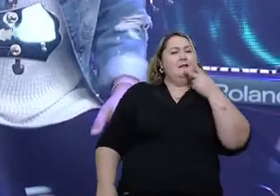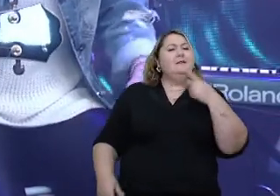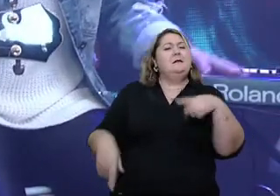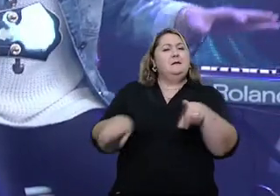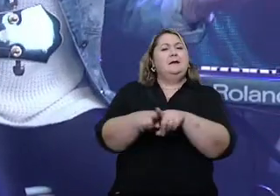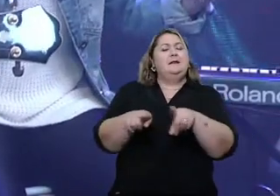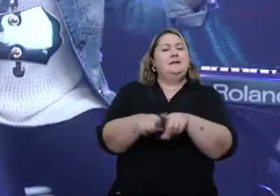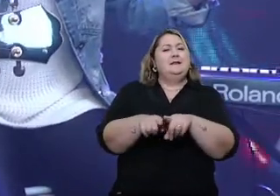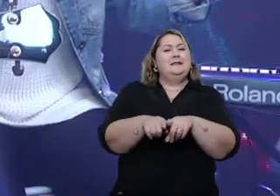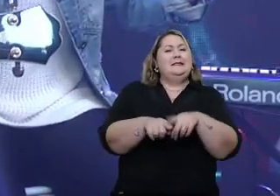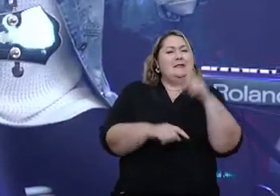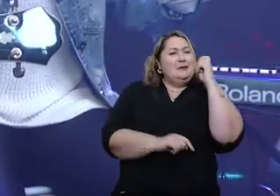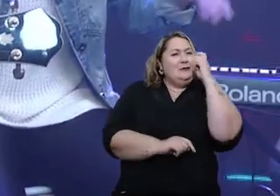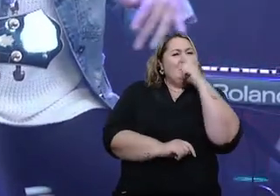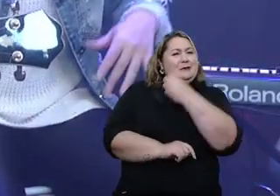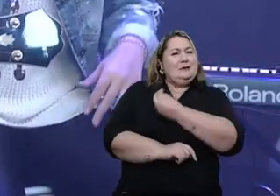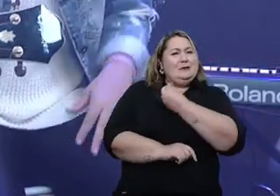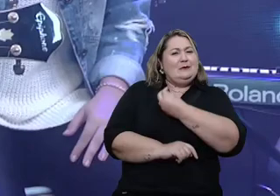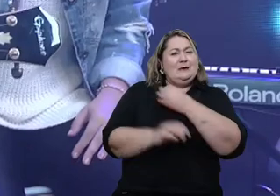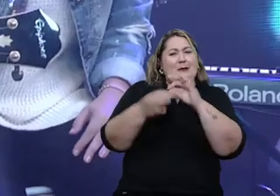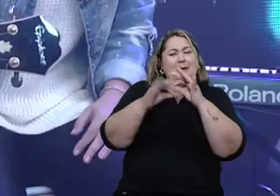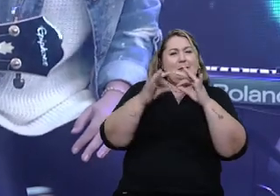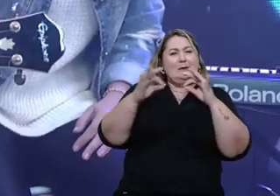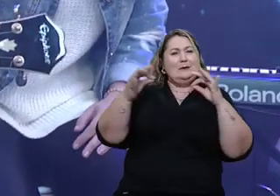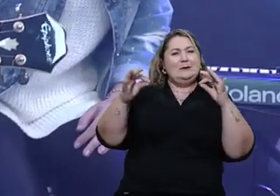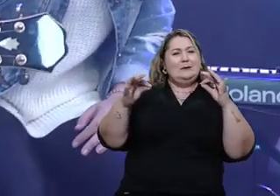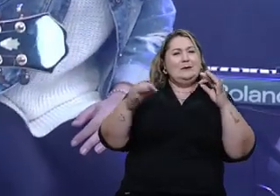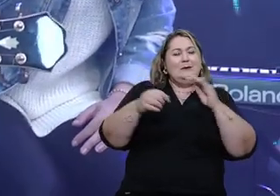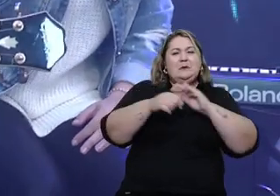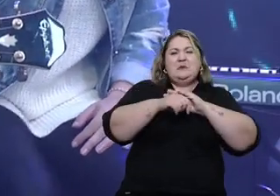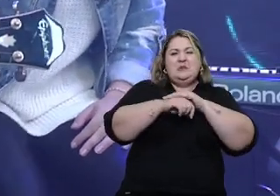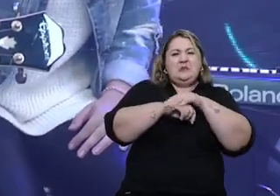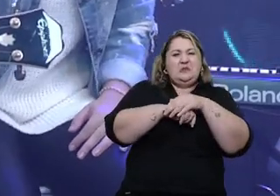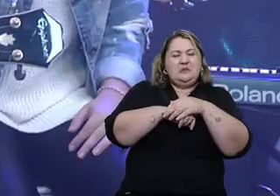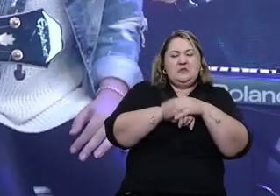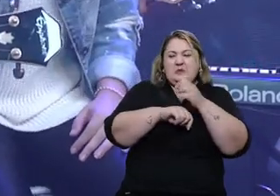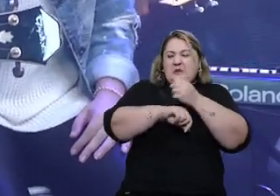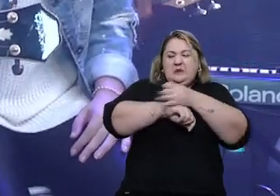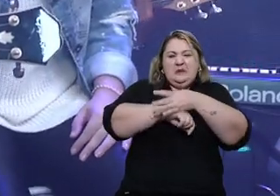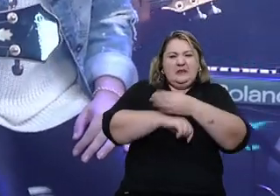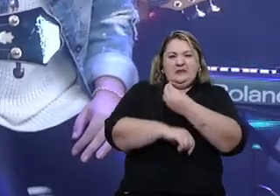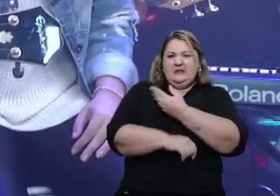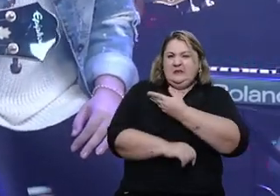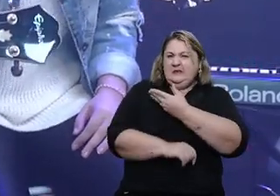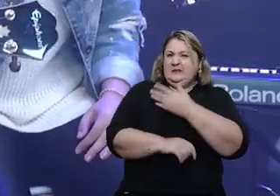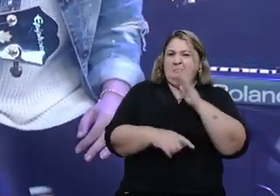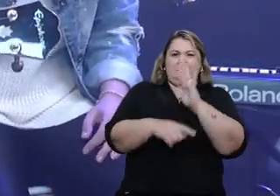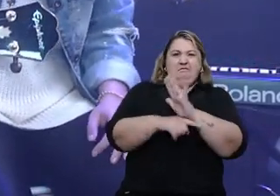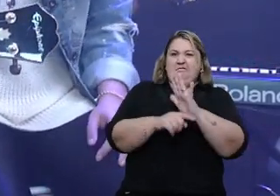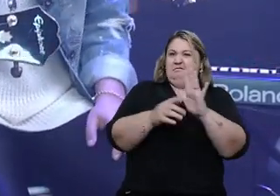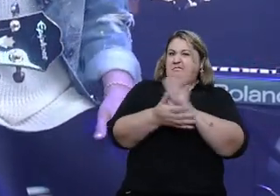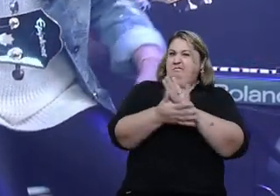Ele falou também que sem mim tá difícil. As noitadas e os amigos não tão ajudando.